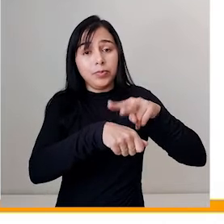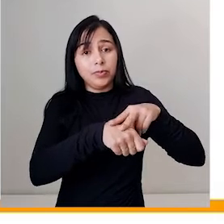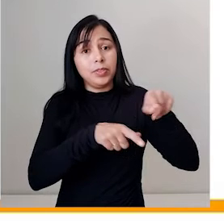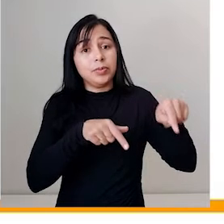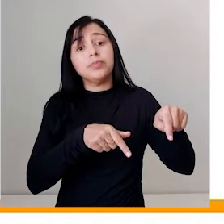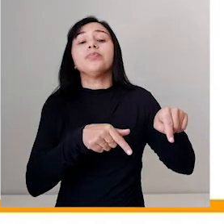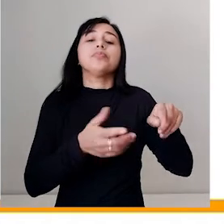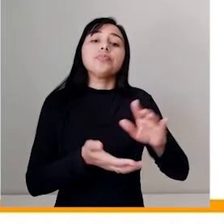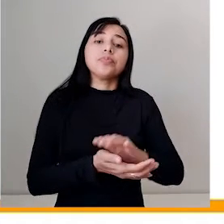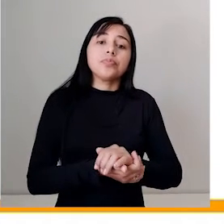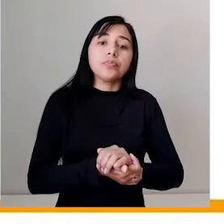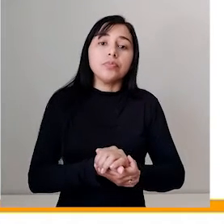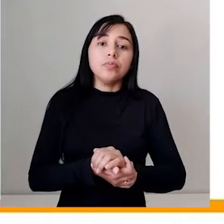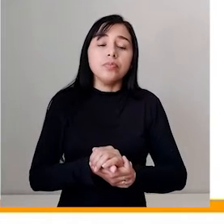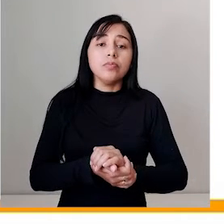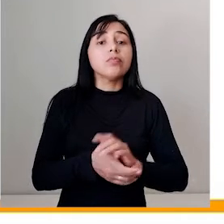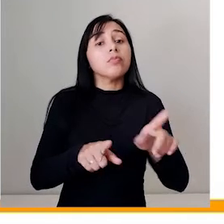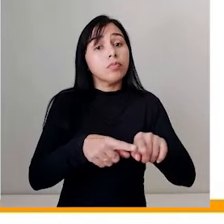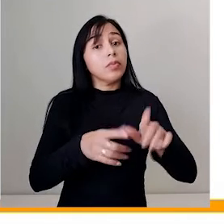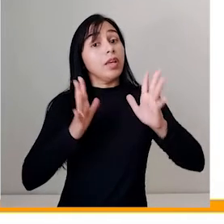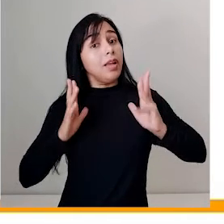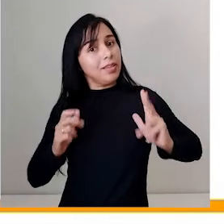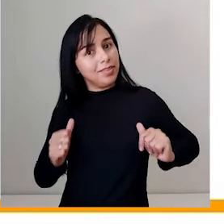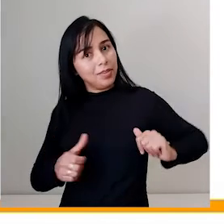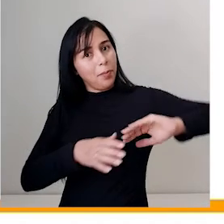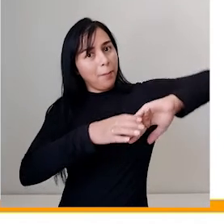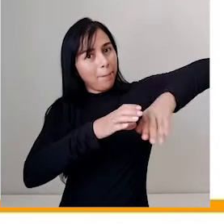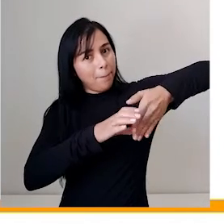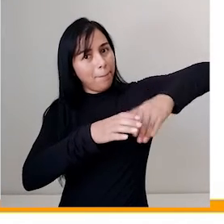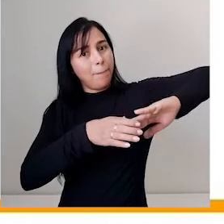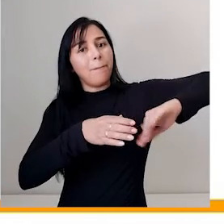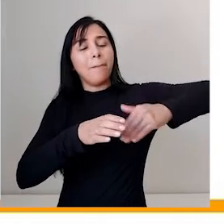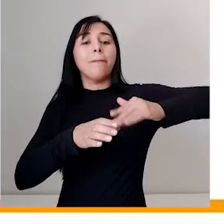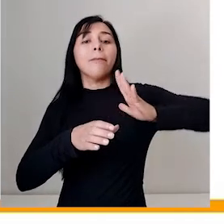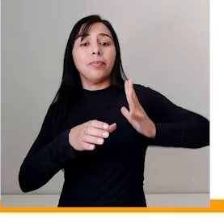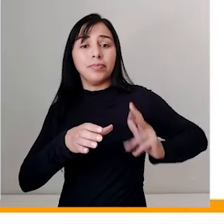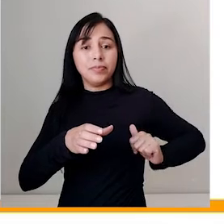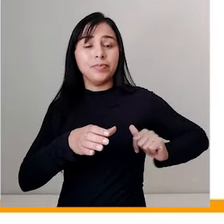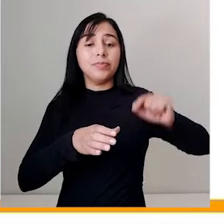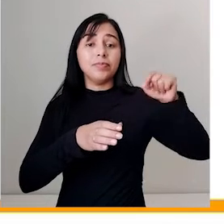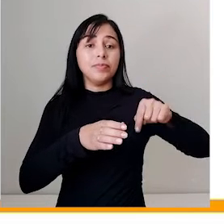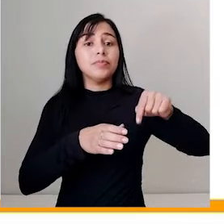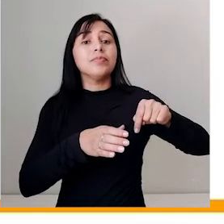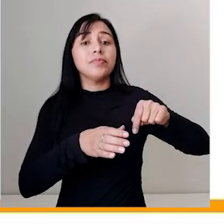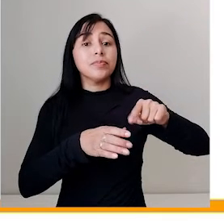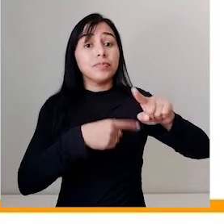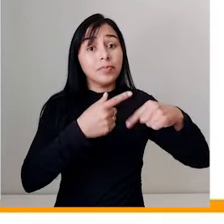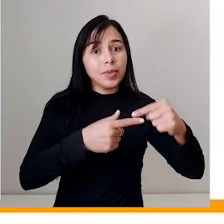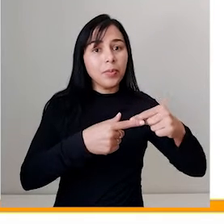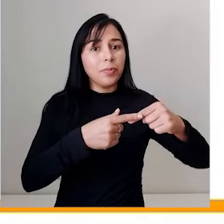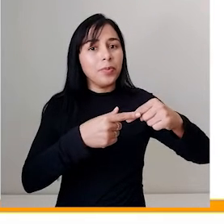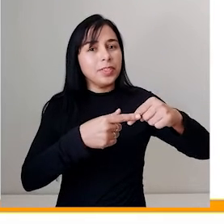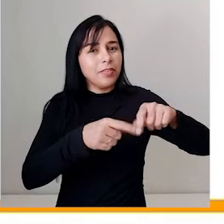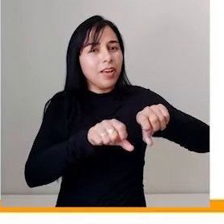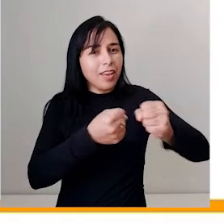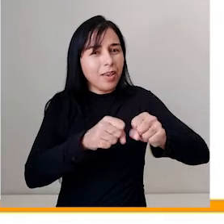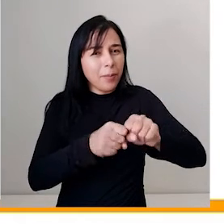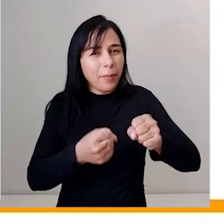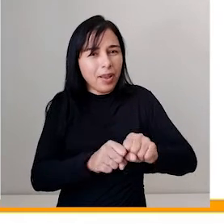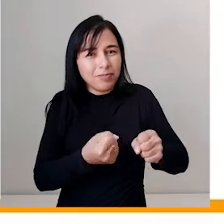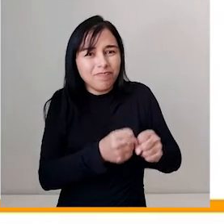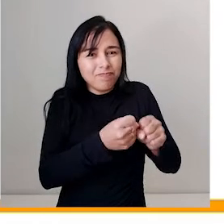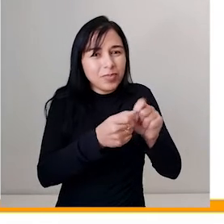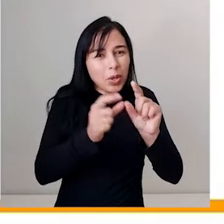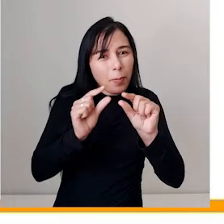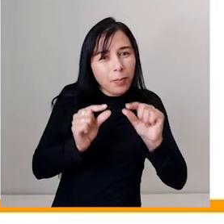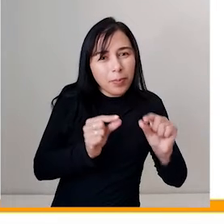que é o de limpeza e seleção. Daí ele vai ser transformado em cacos. Esses cacos